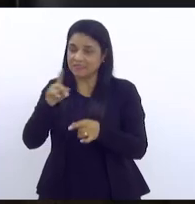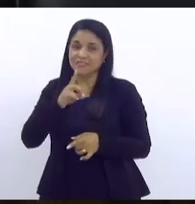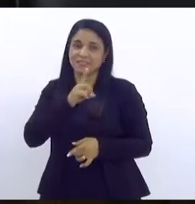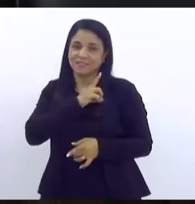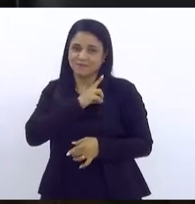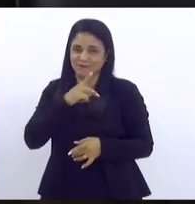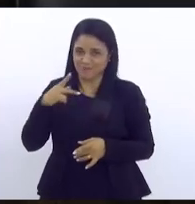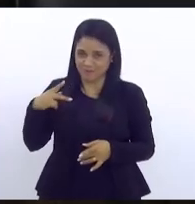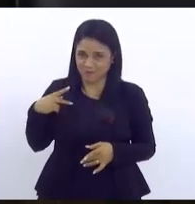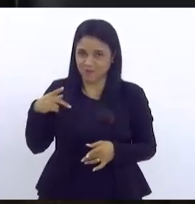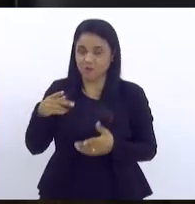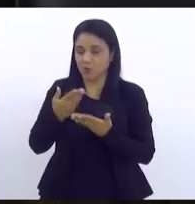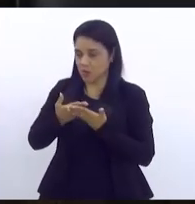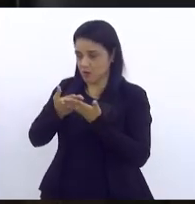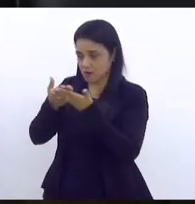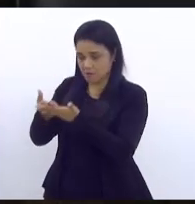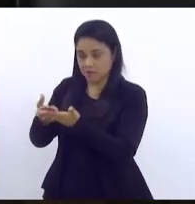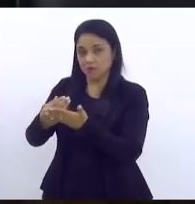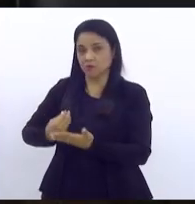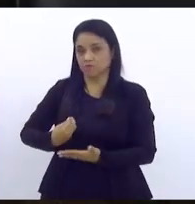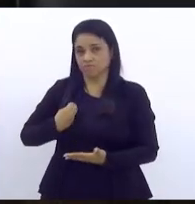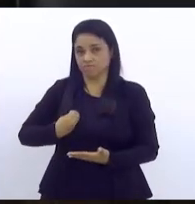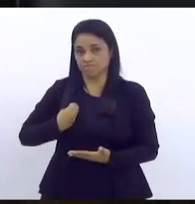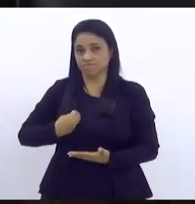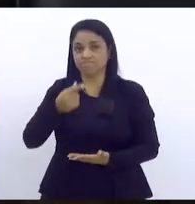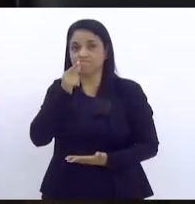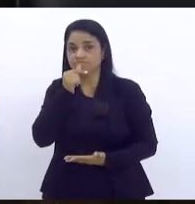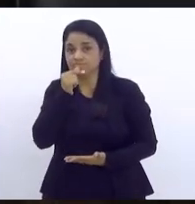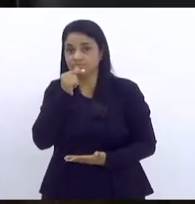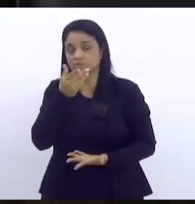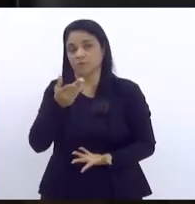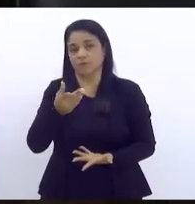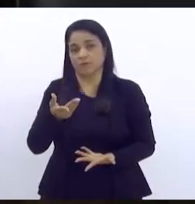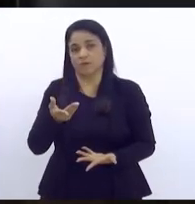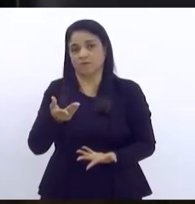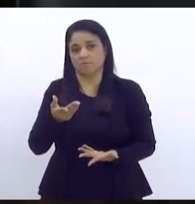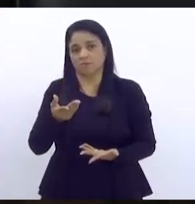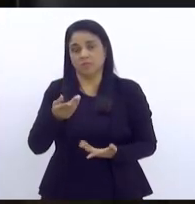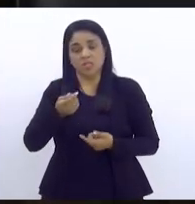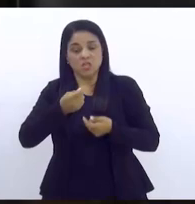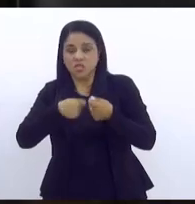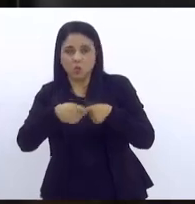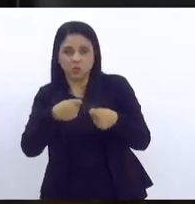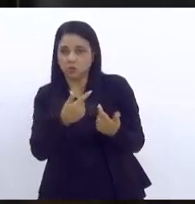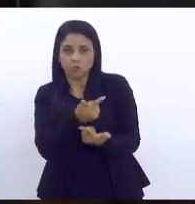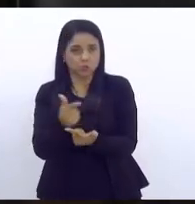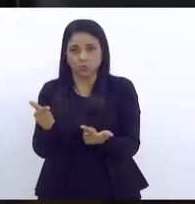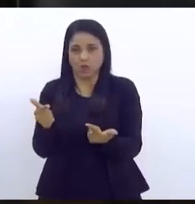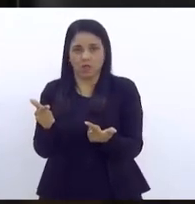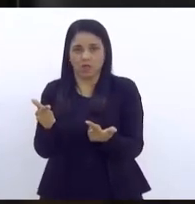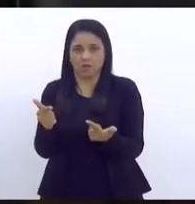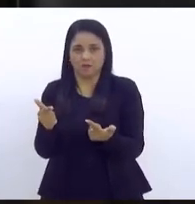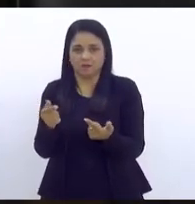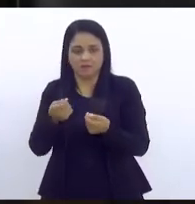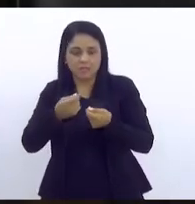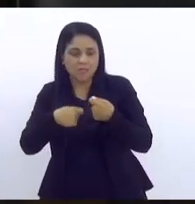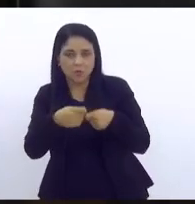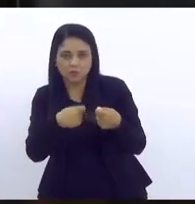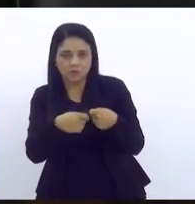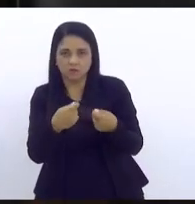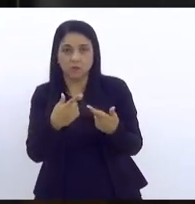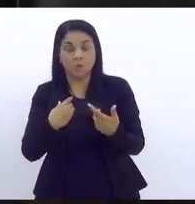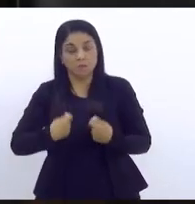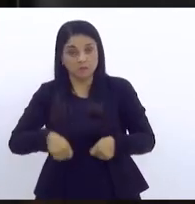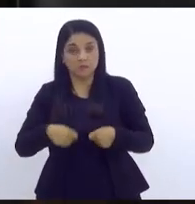encaminhamento o mínimo Vital da água como algo inegociável como algo que é inerente ao que prevê a